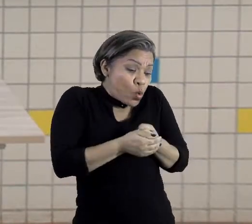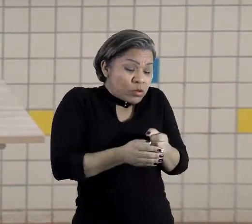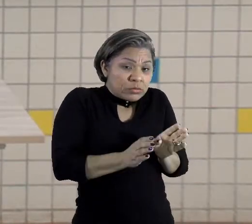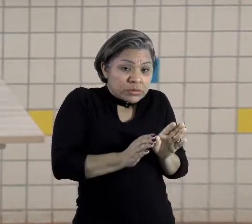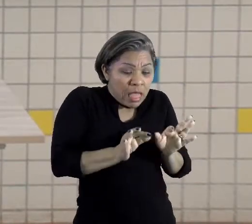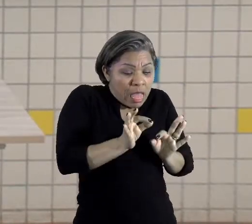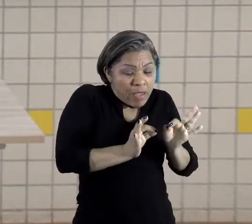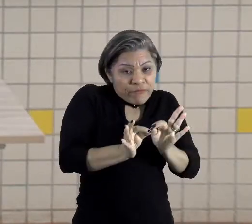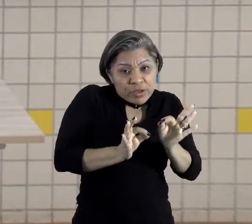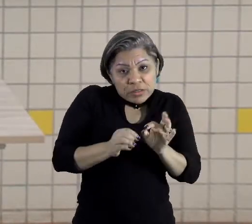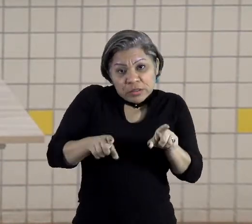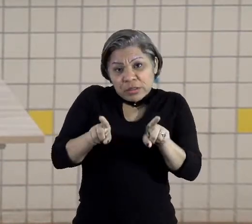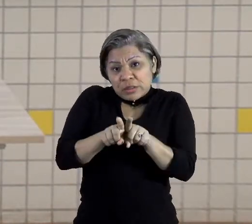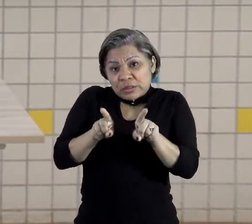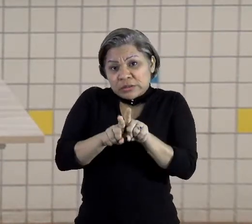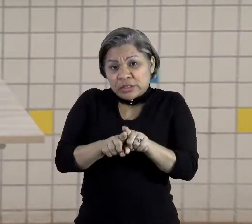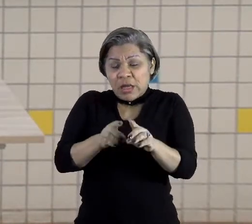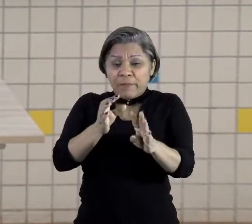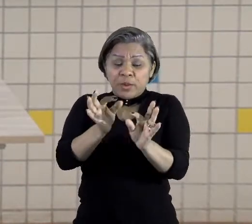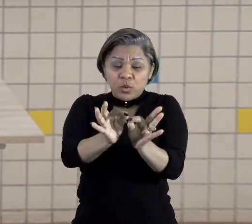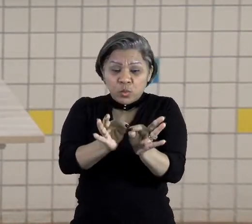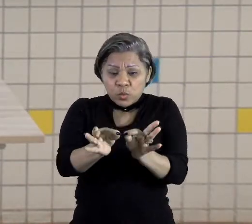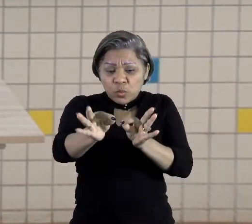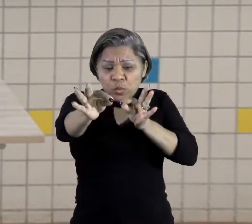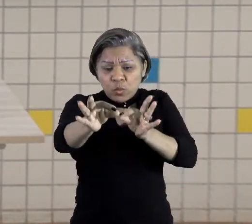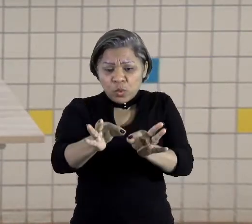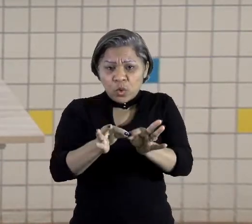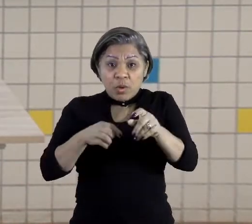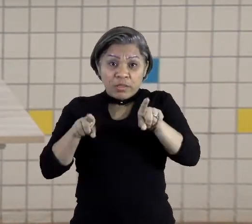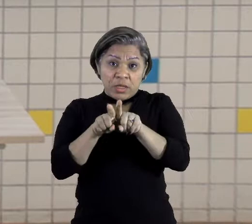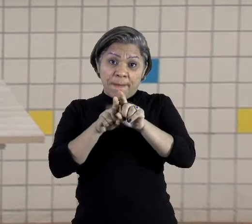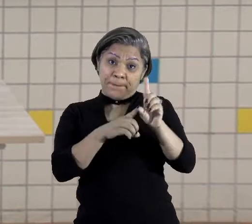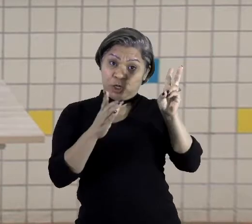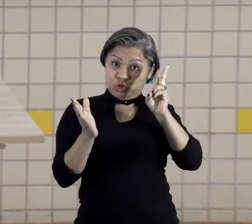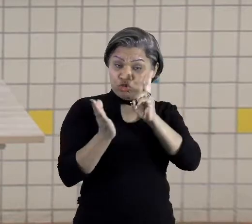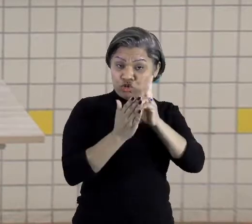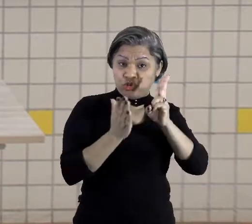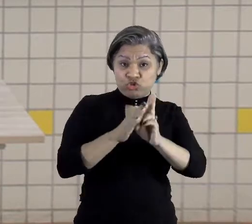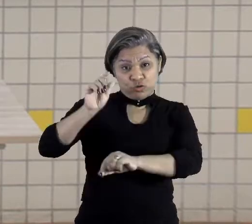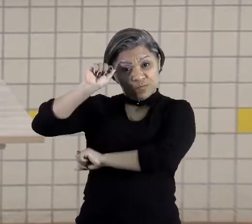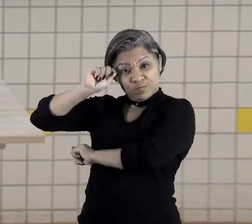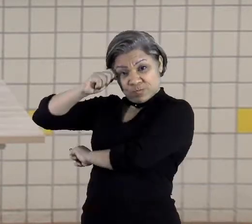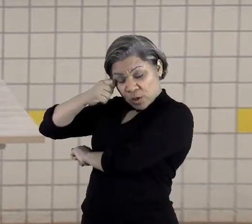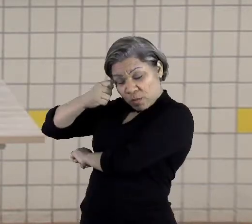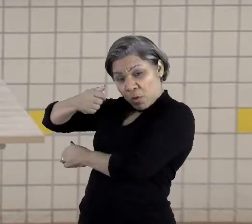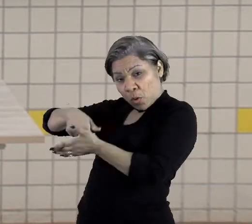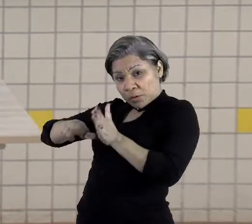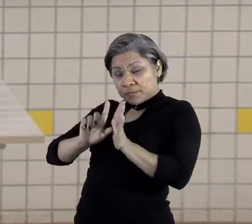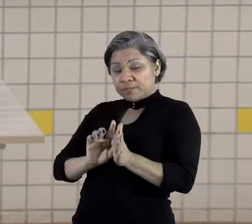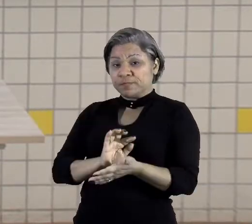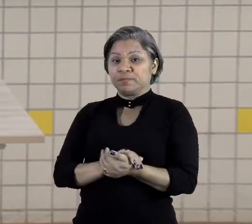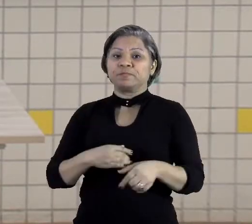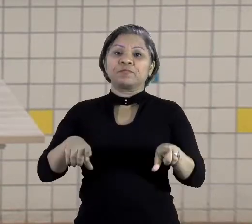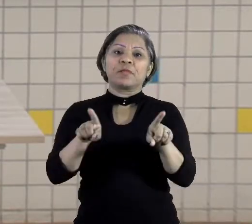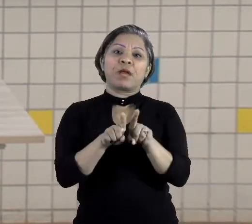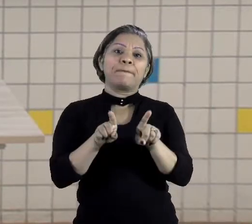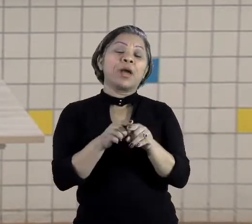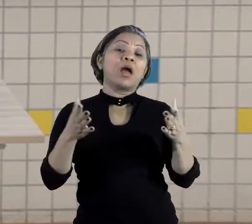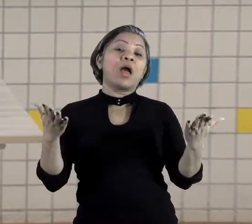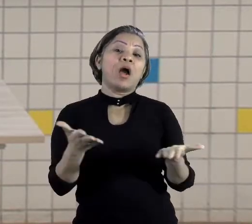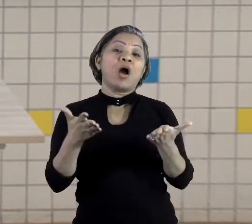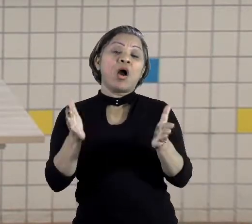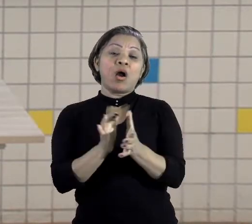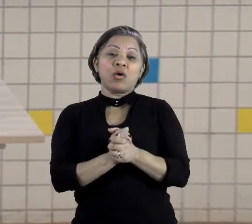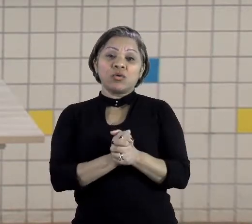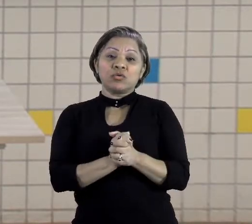o plano diretor, as áreas indígenas e quilombola. E por último, na aula anterior, nós falamos da erosão. Quais são